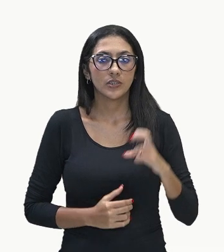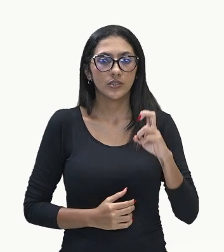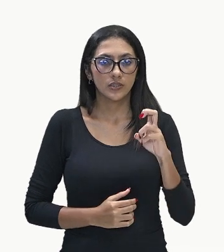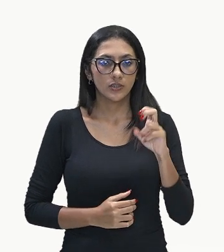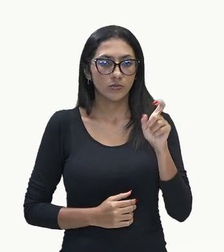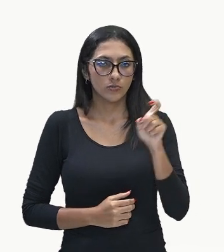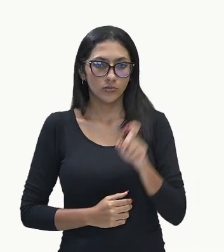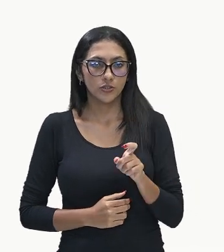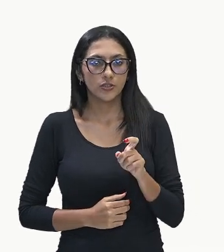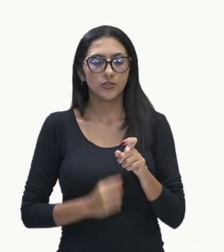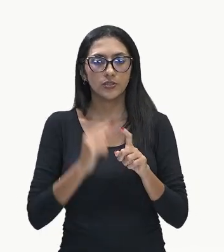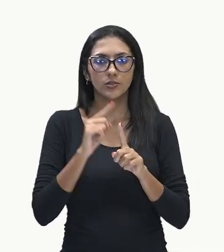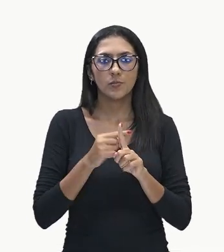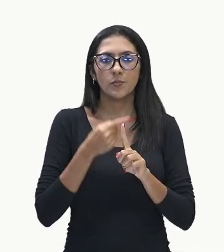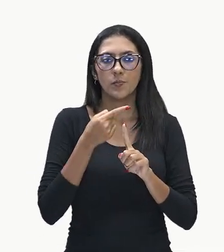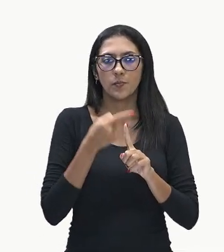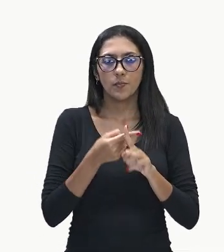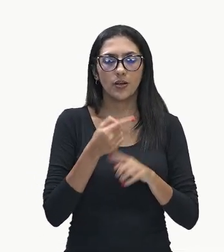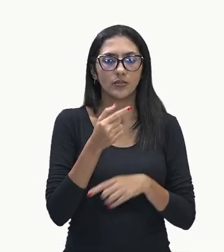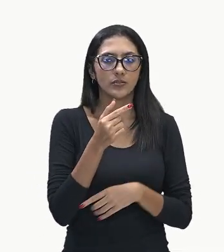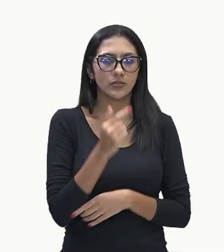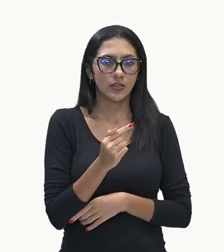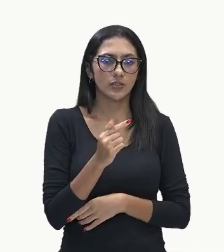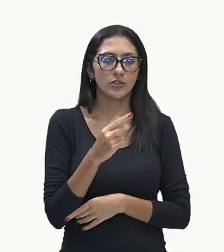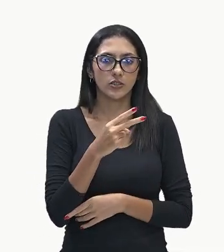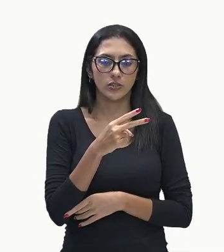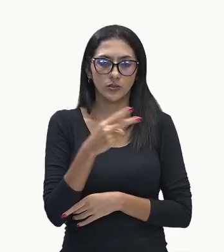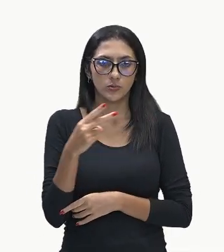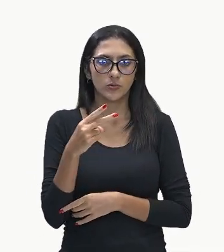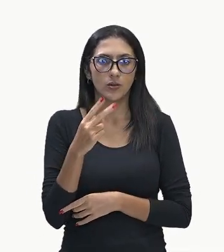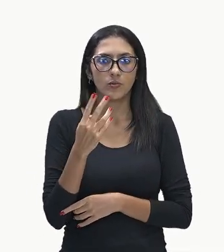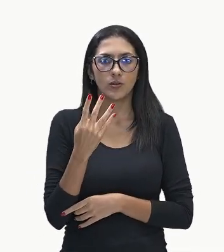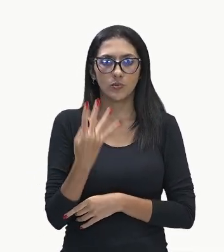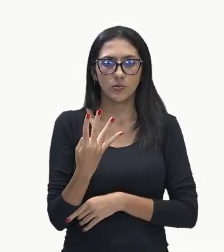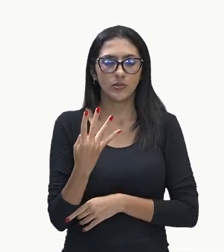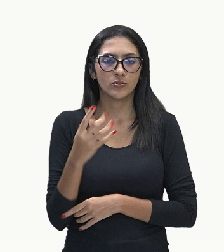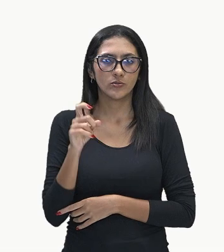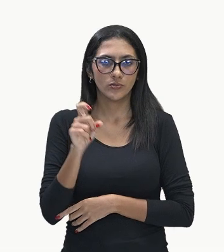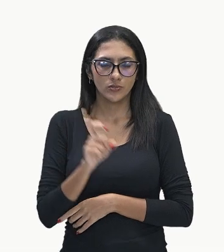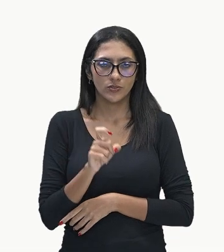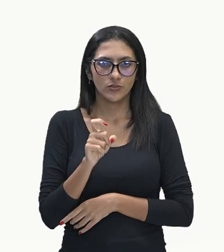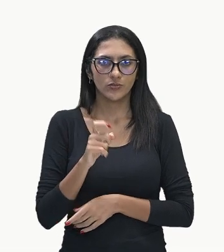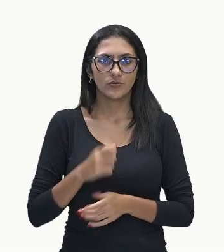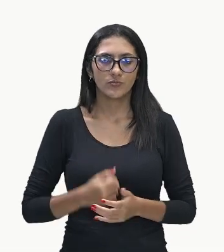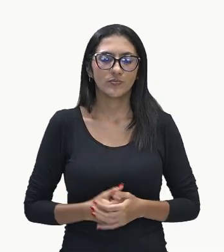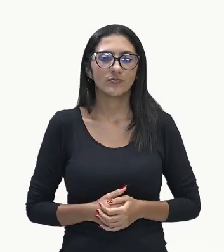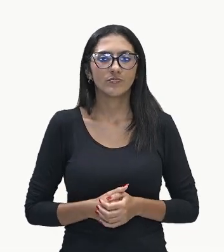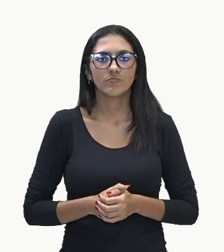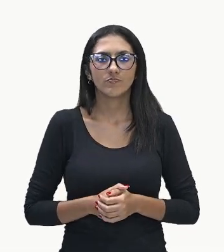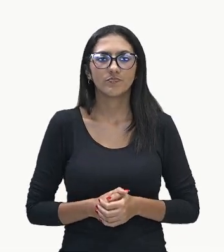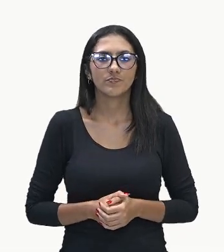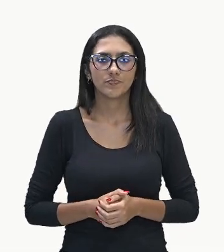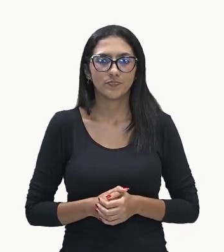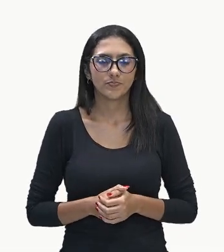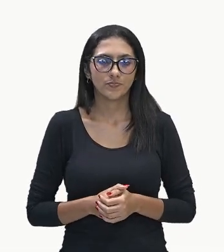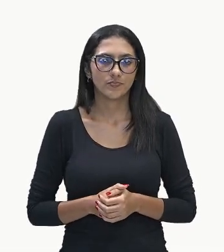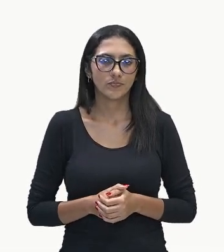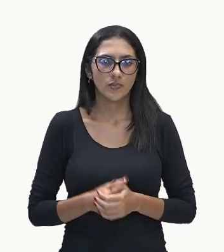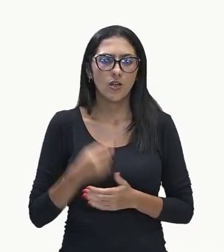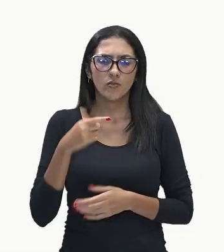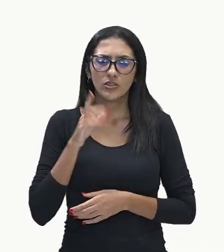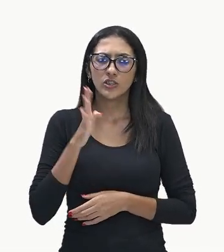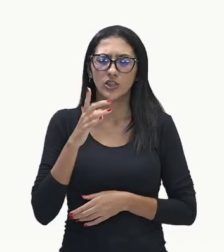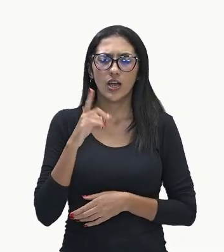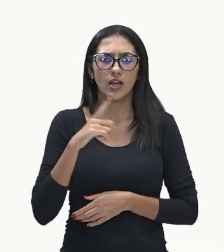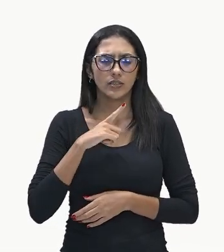5x mais 7 igual a 4x. Tranquilo, você já sabe qual é o